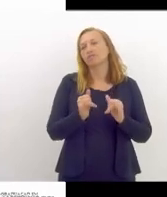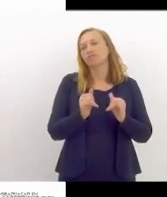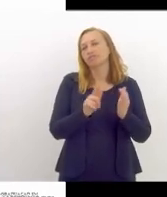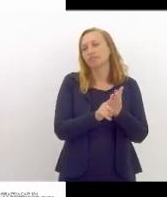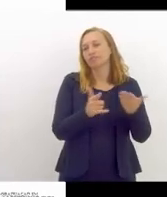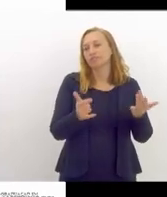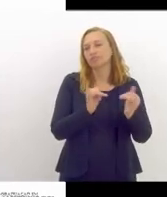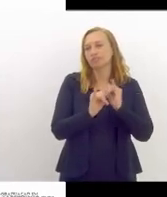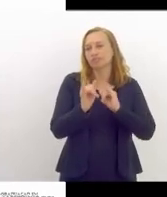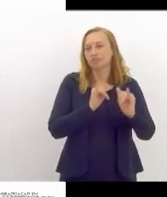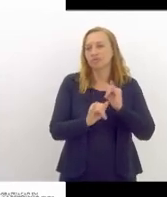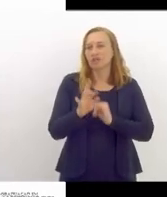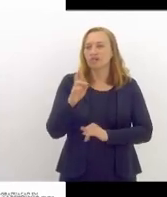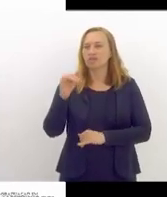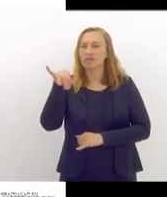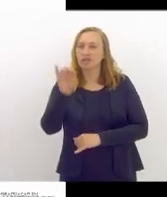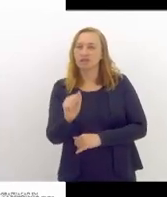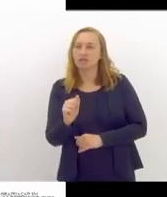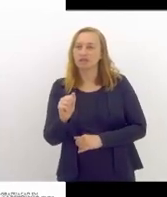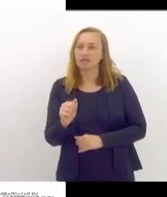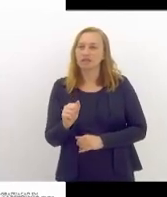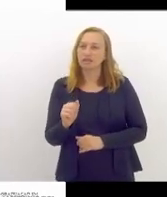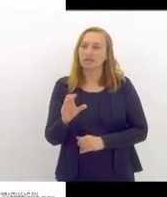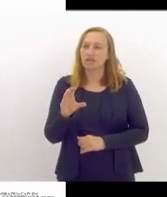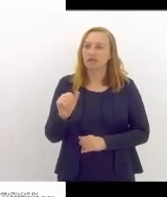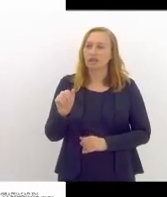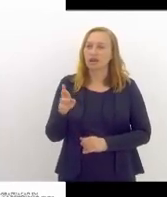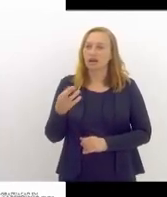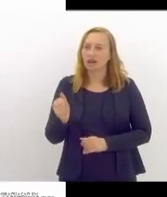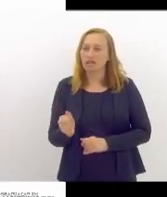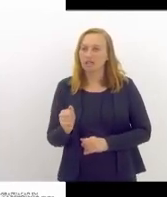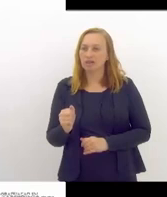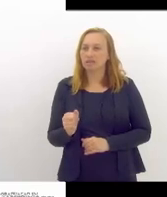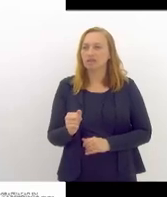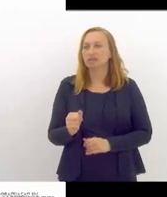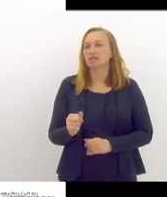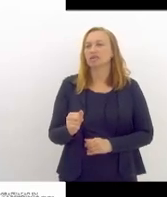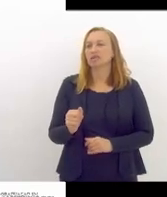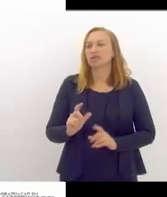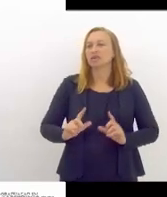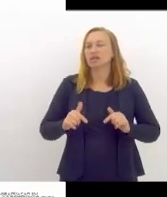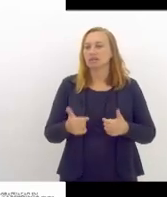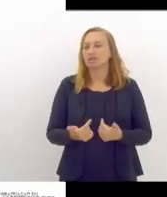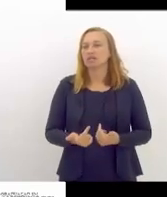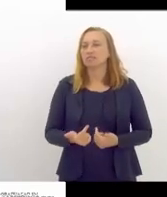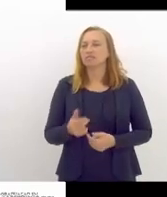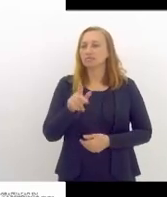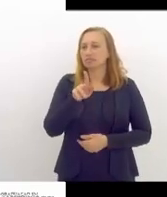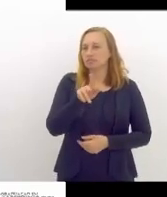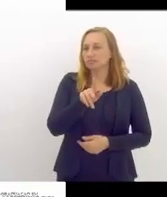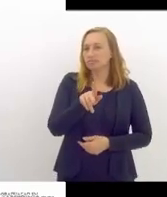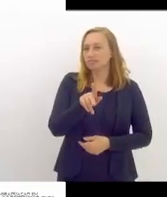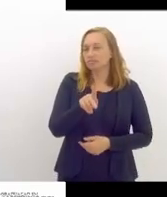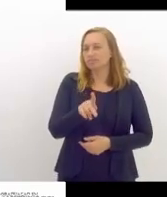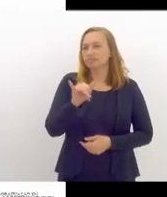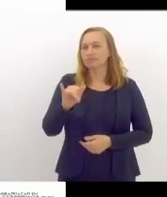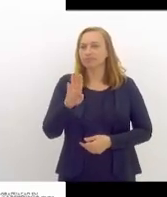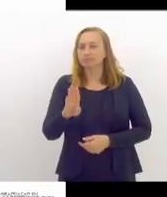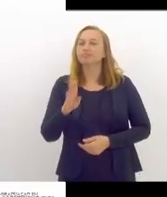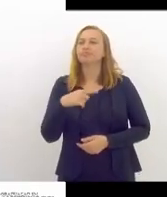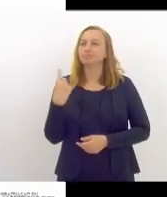porque bota refinaria plena carga teria feito sobre o PIB nós sabemos é como os conhecedores do das refinarias